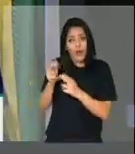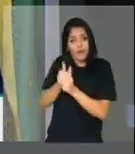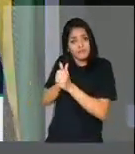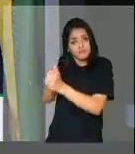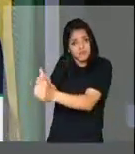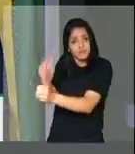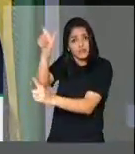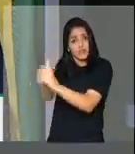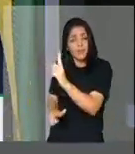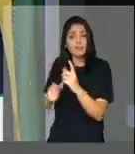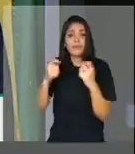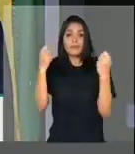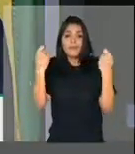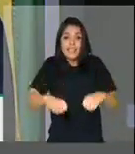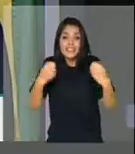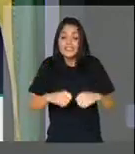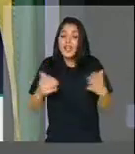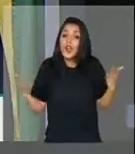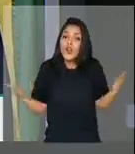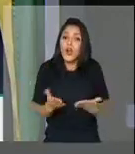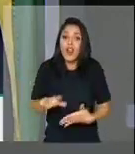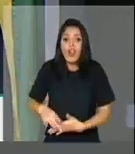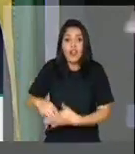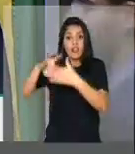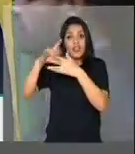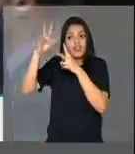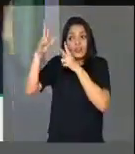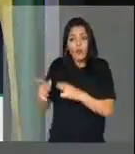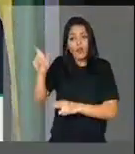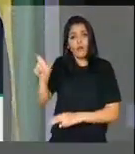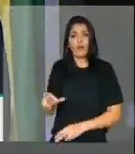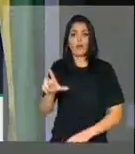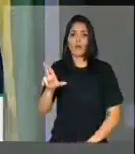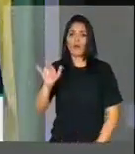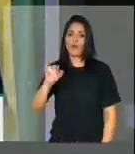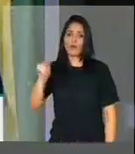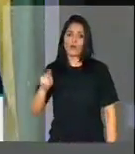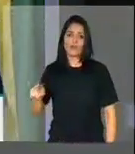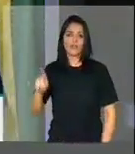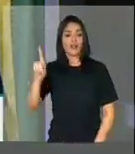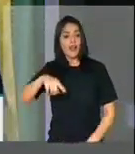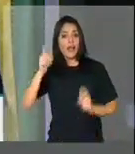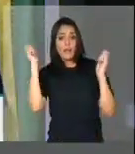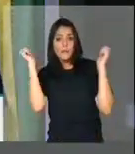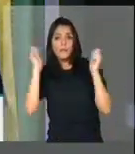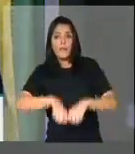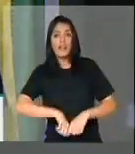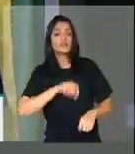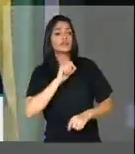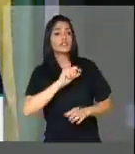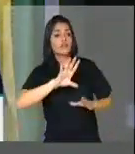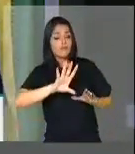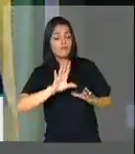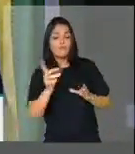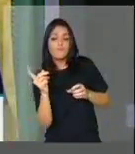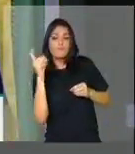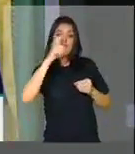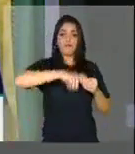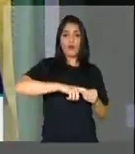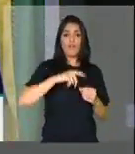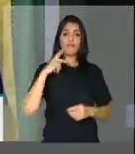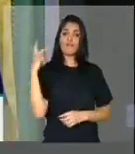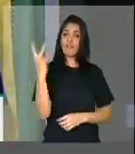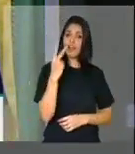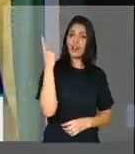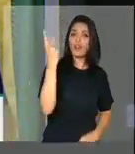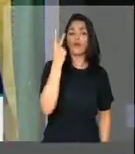O Brasil carece hoje de lideranças que sejam capazes de evocar esse fundamental valor da ordem democrática, da